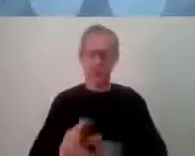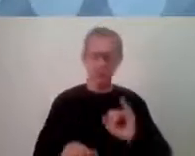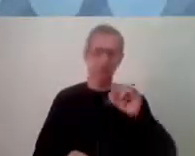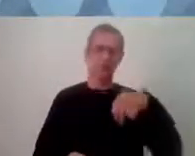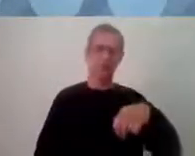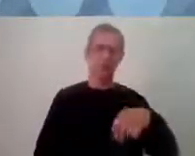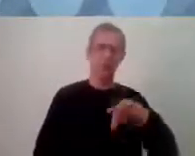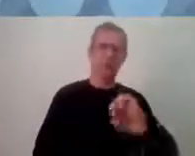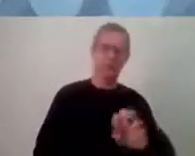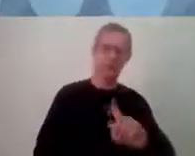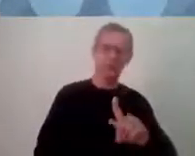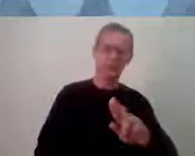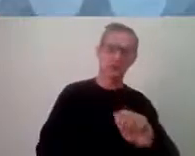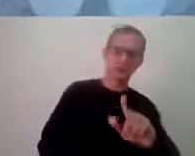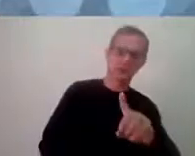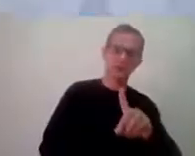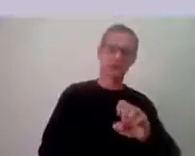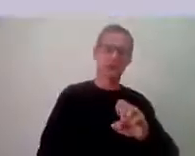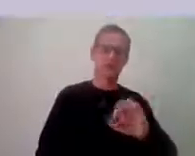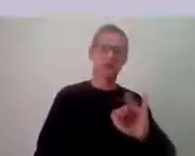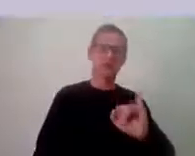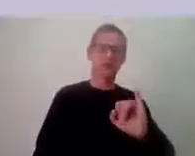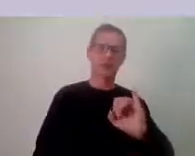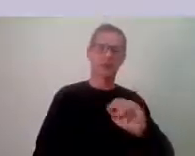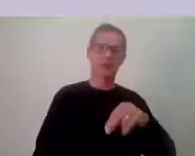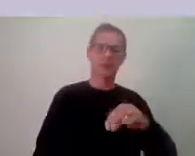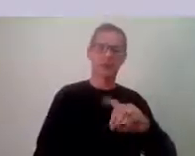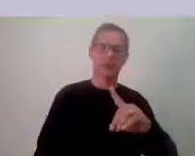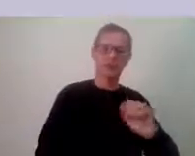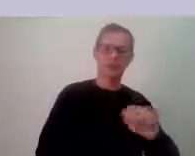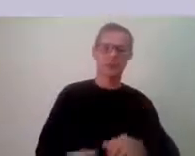uma integral definida.